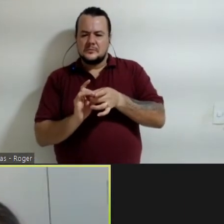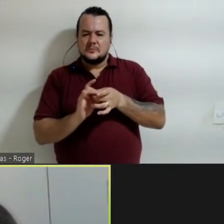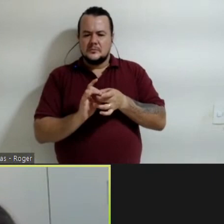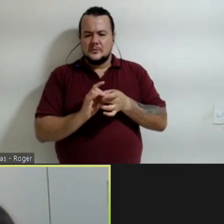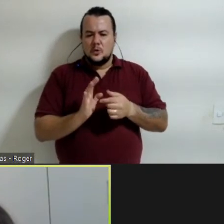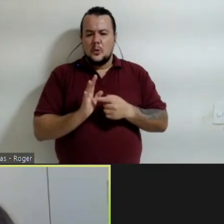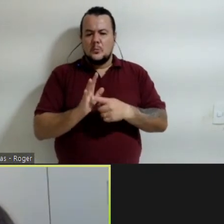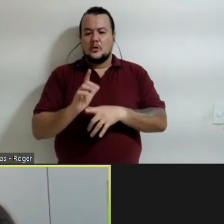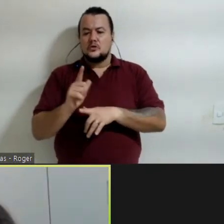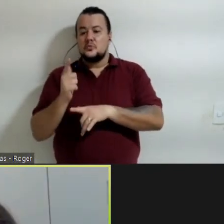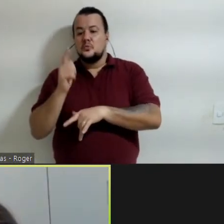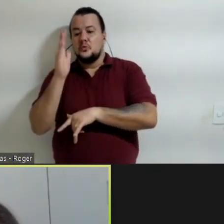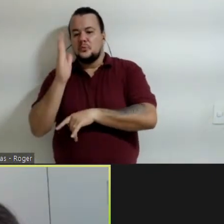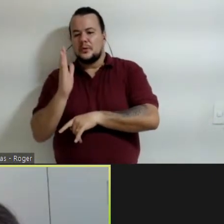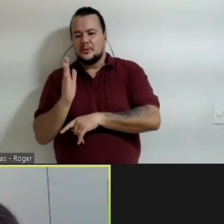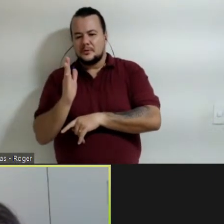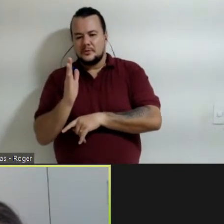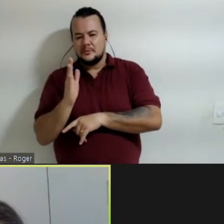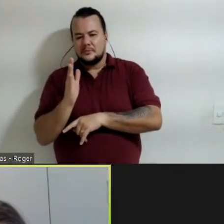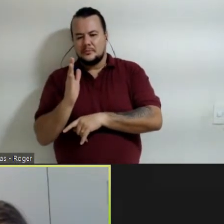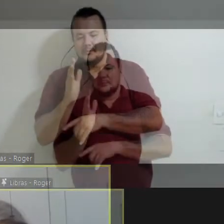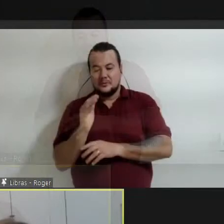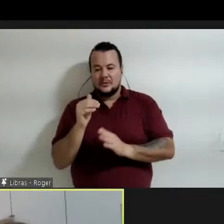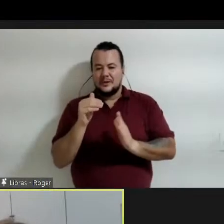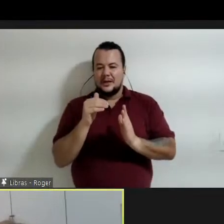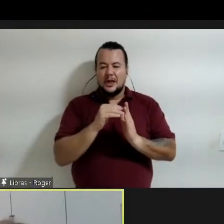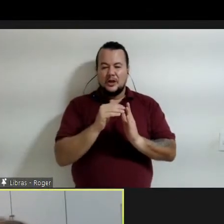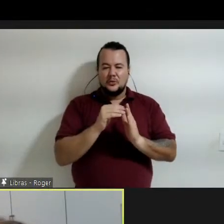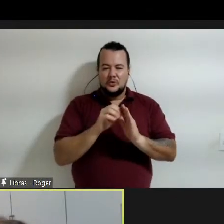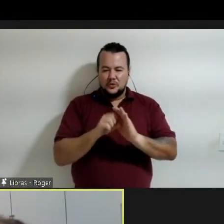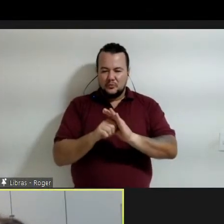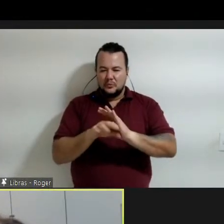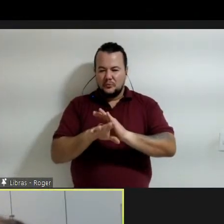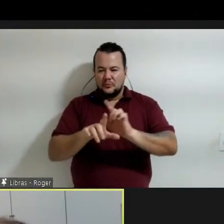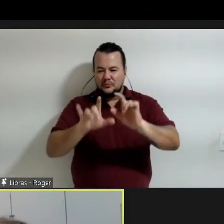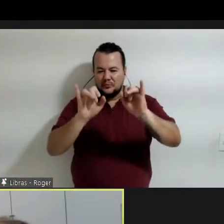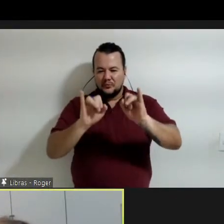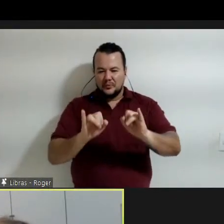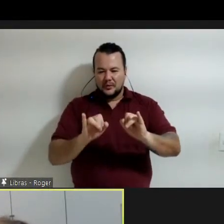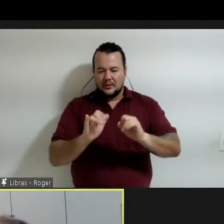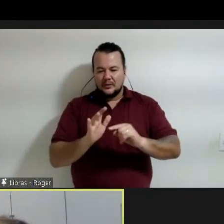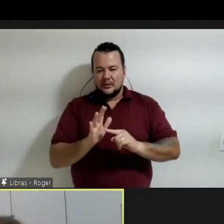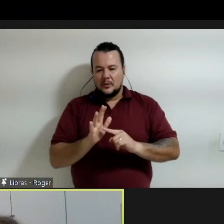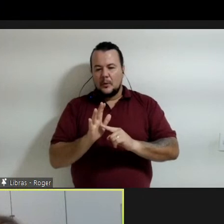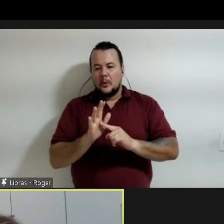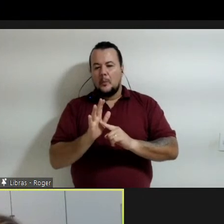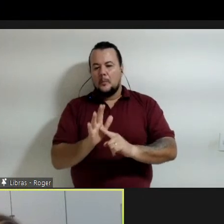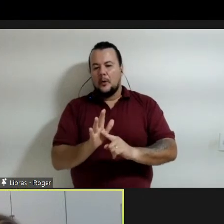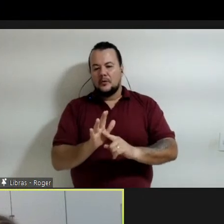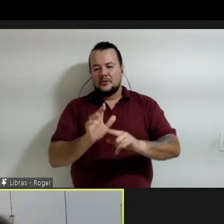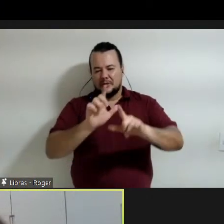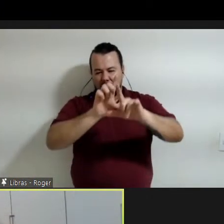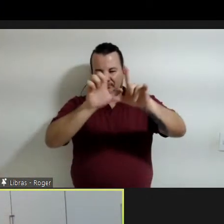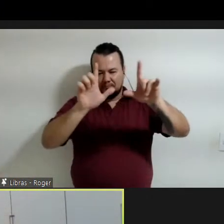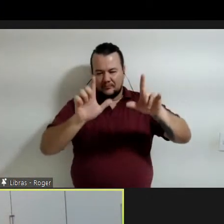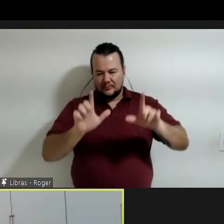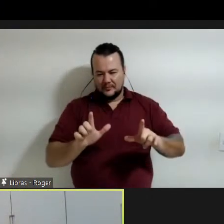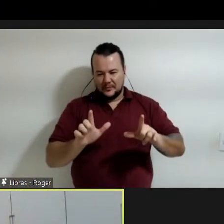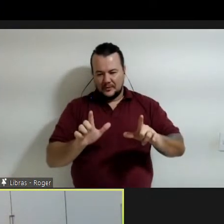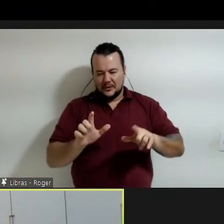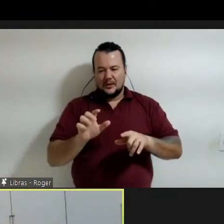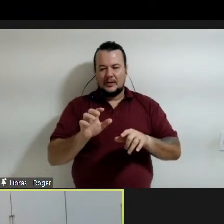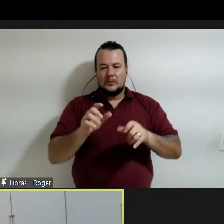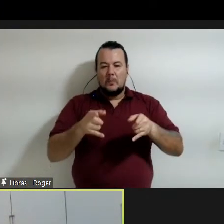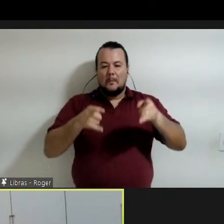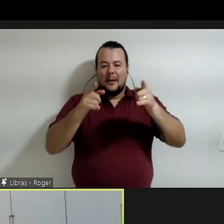Brasil, e no seu último slide já dá o mote ao mostrar a fachada do TPA para